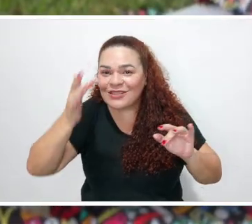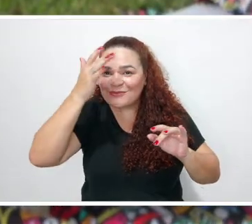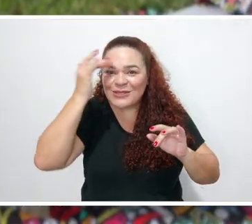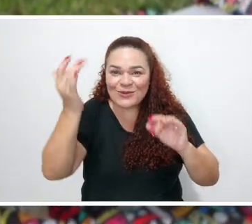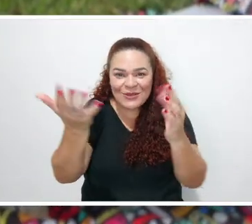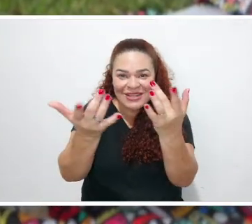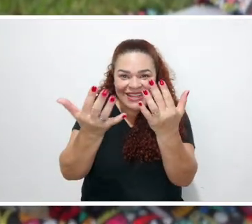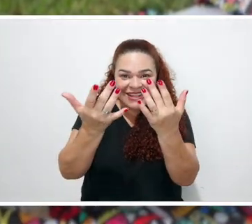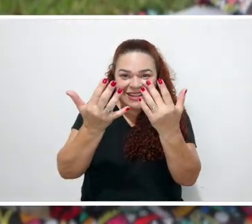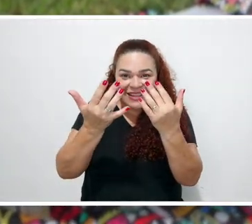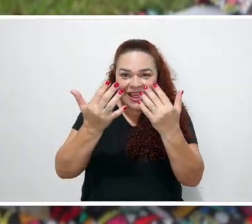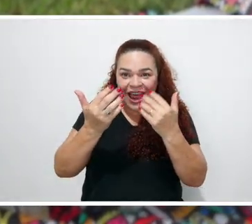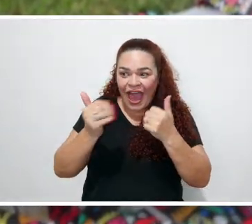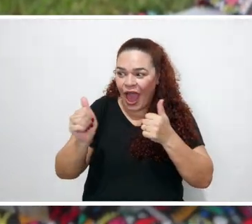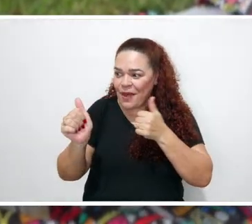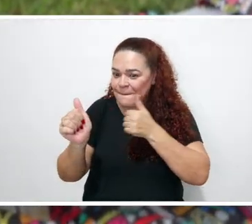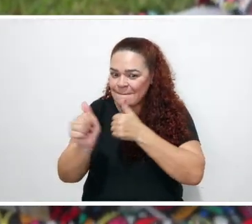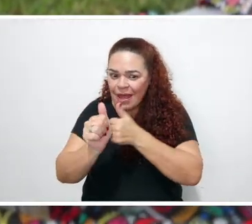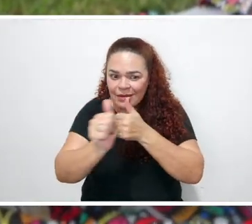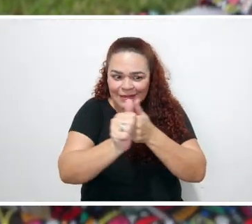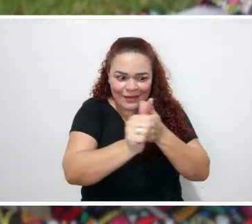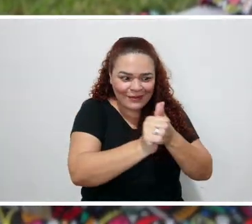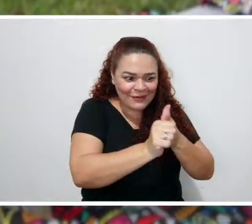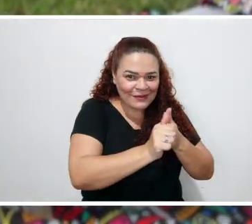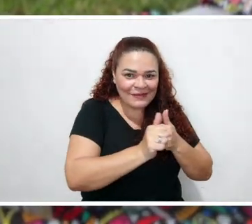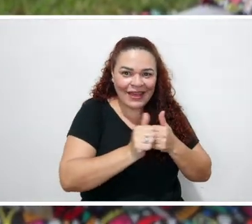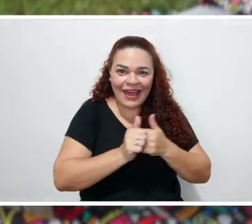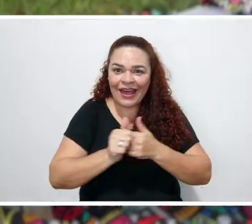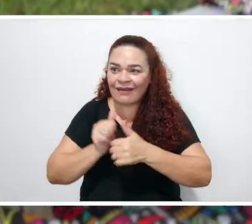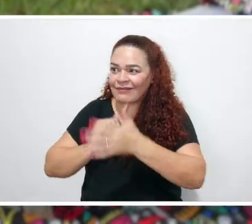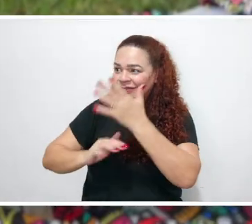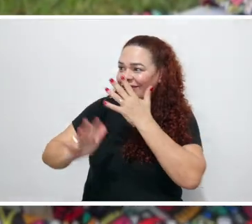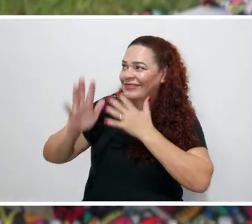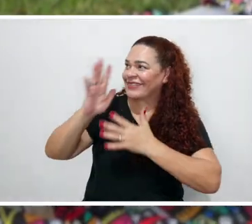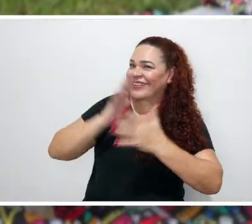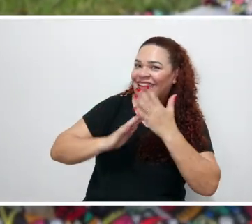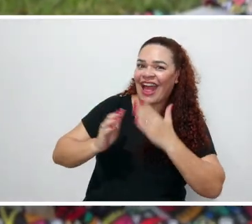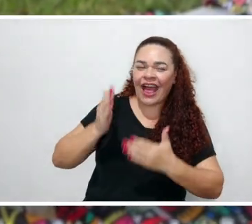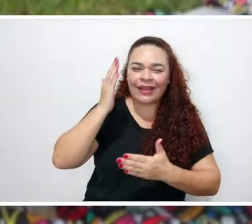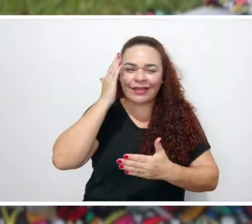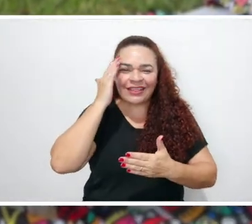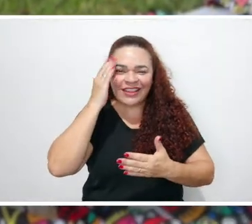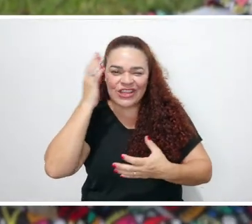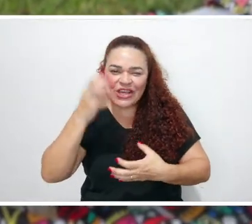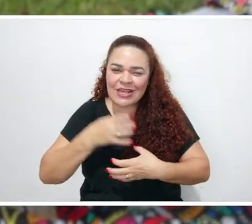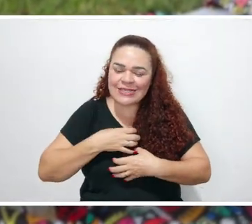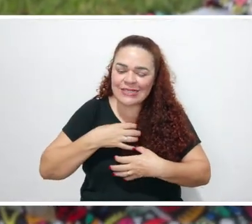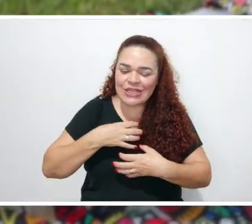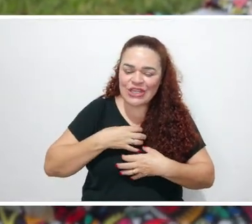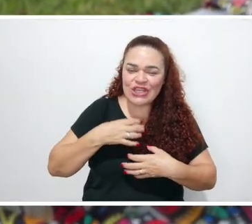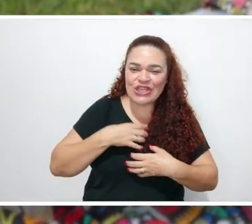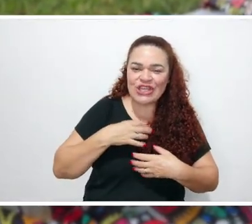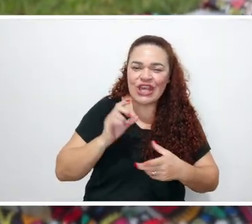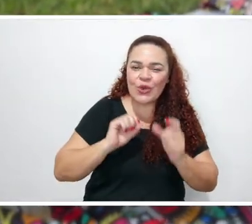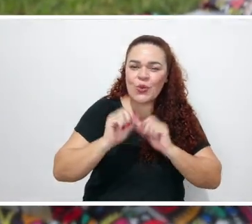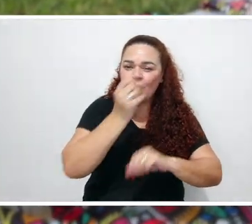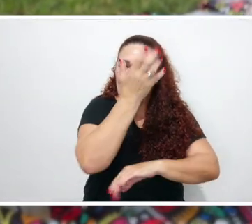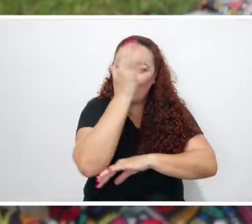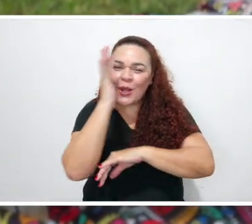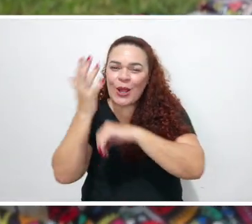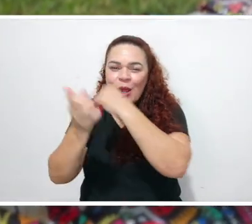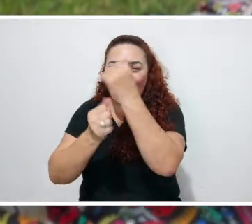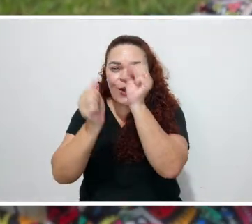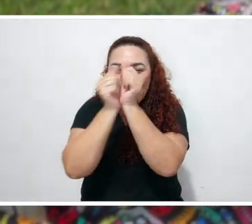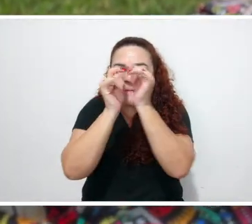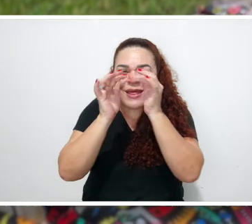e até fora dela podiam ouvir as vozes das crianças, como um sussurro mágico que ecoava entre as árvores, pelas ruas e